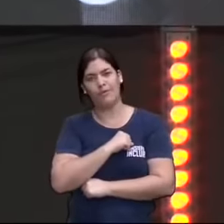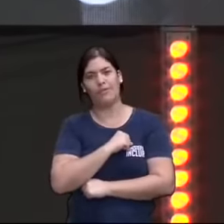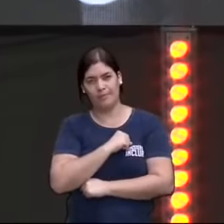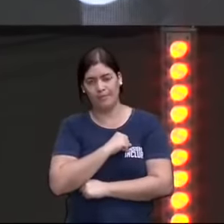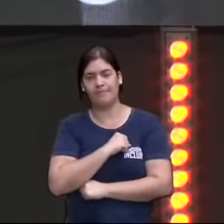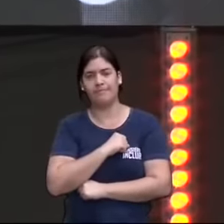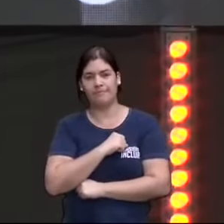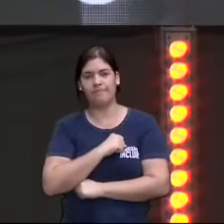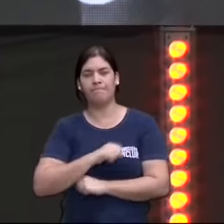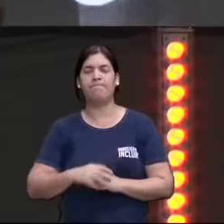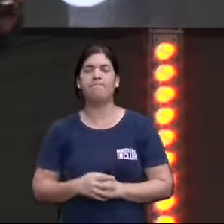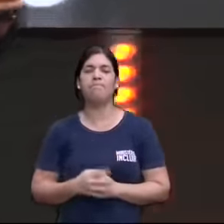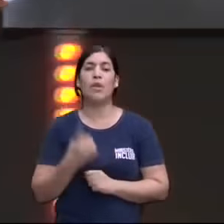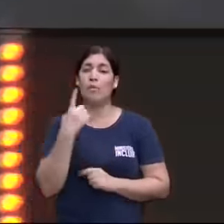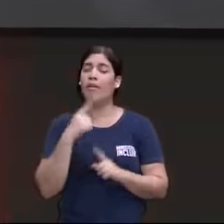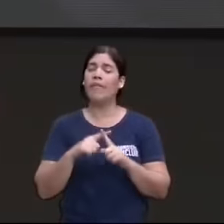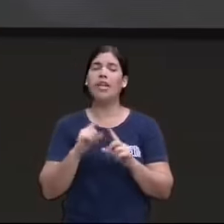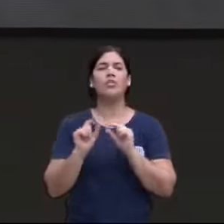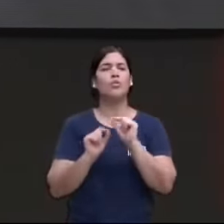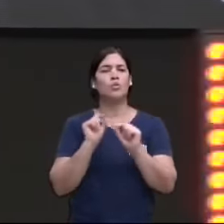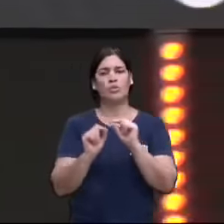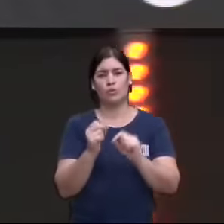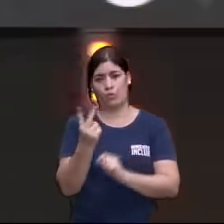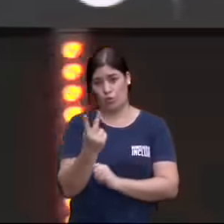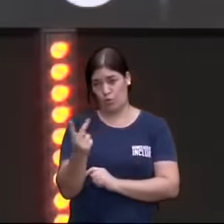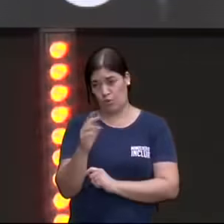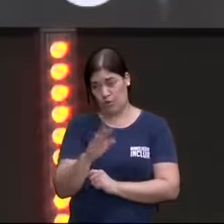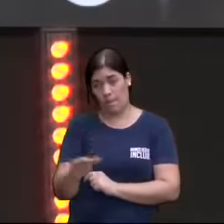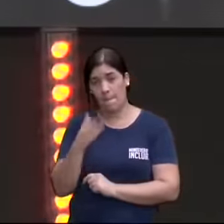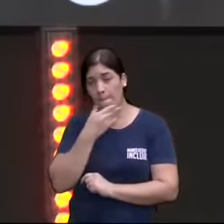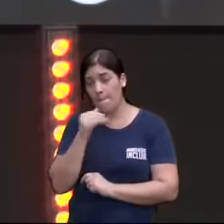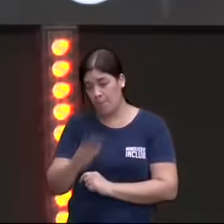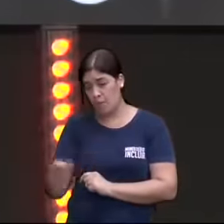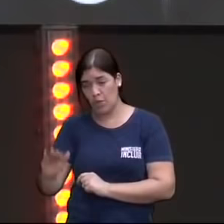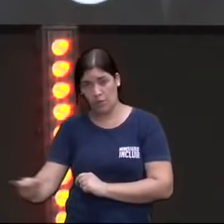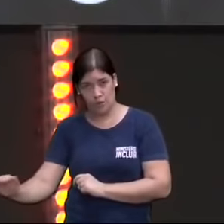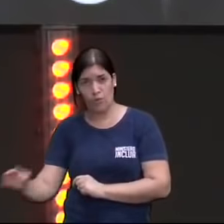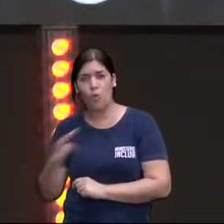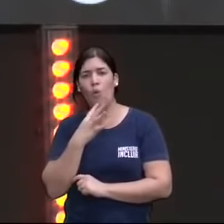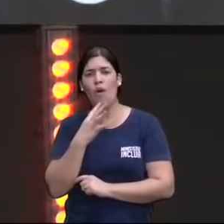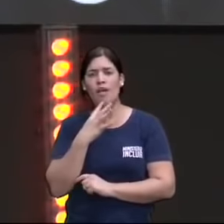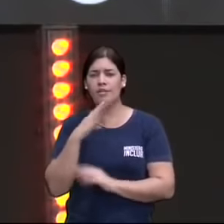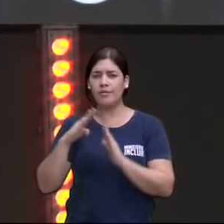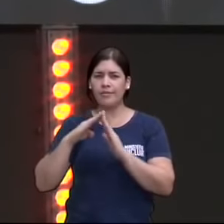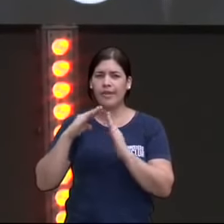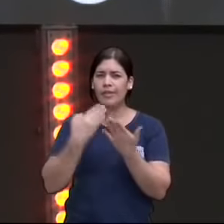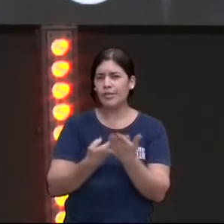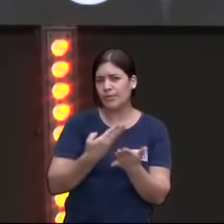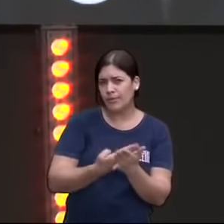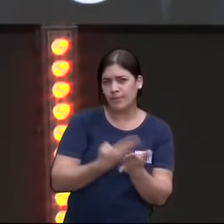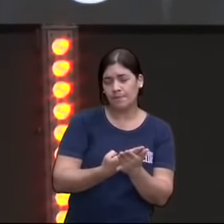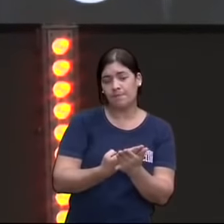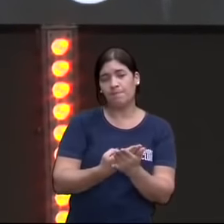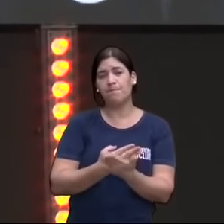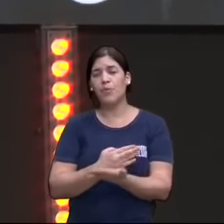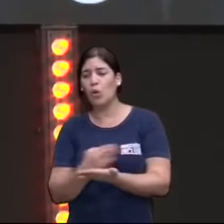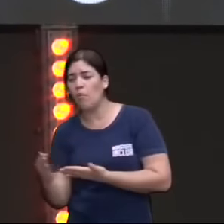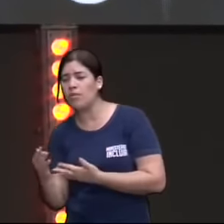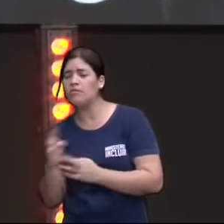Uma vez, dois meninos se conheceram na escola e eles começaram a